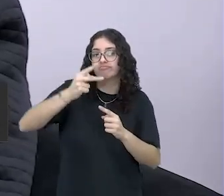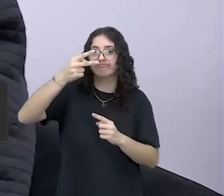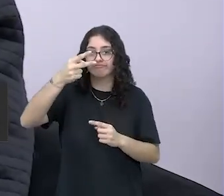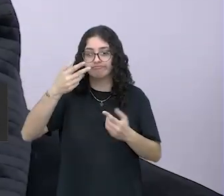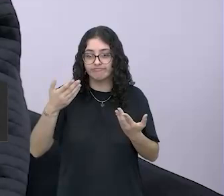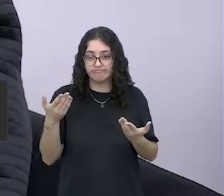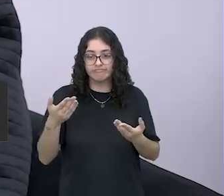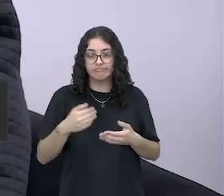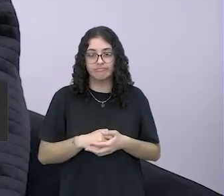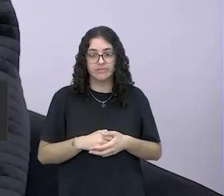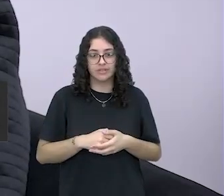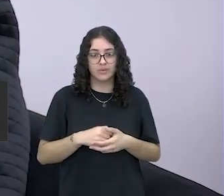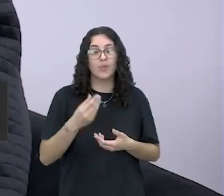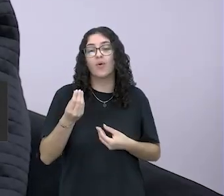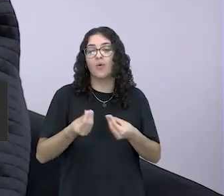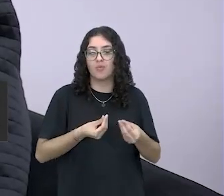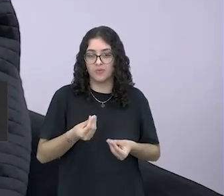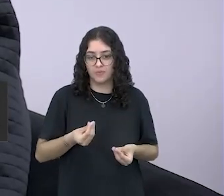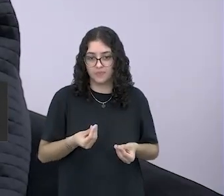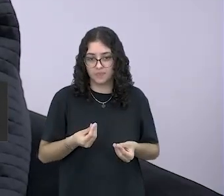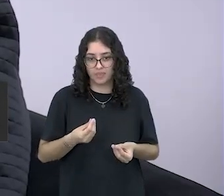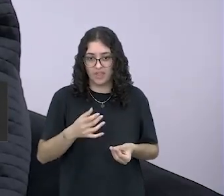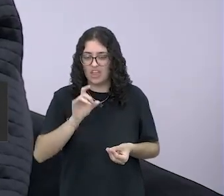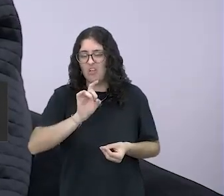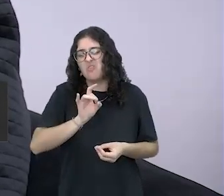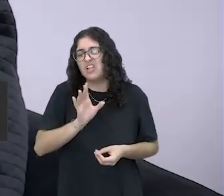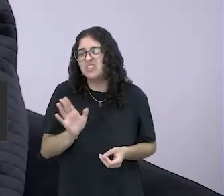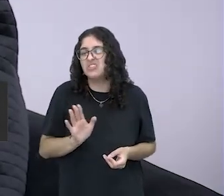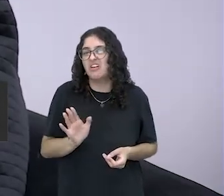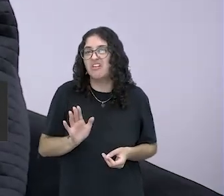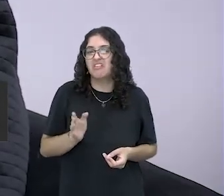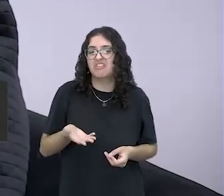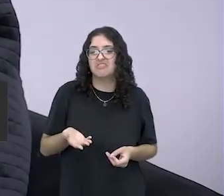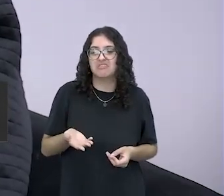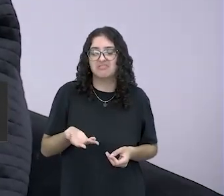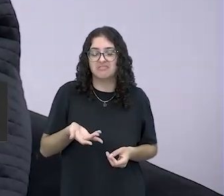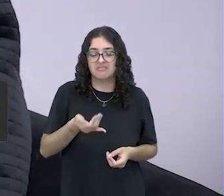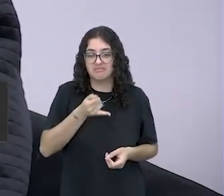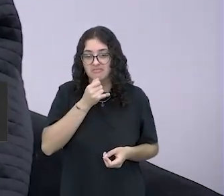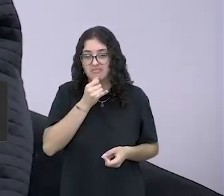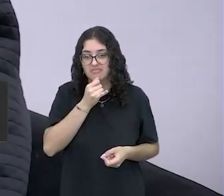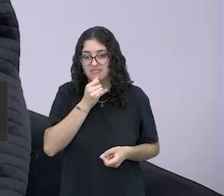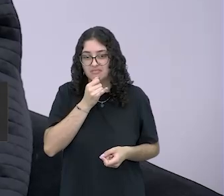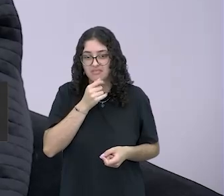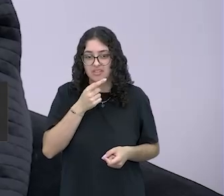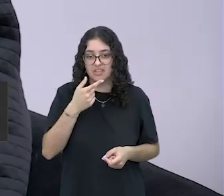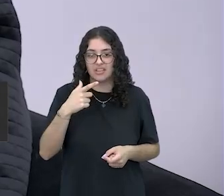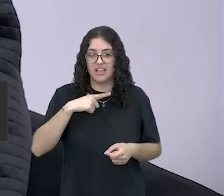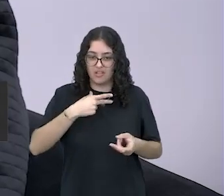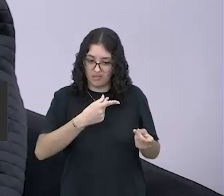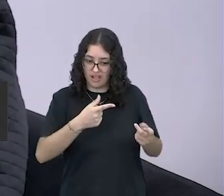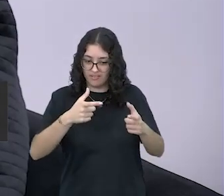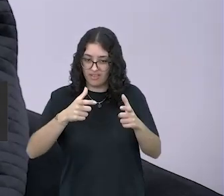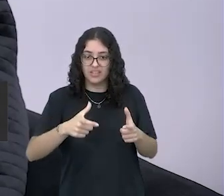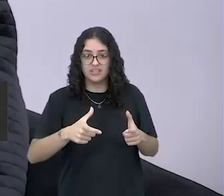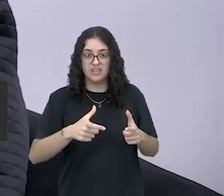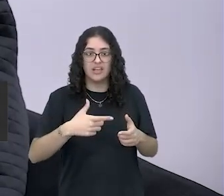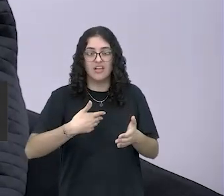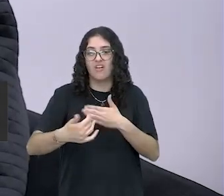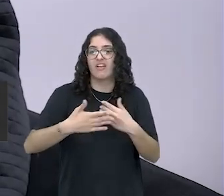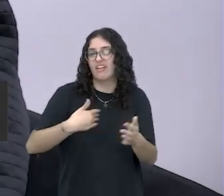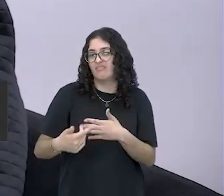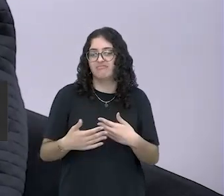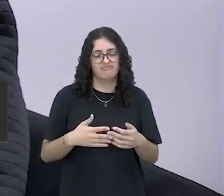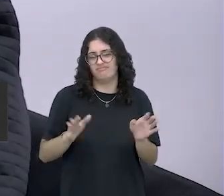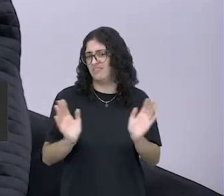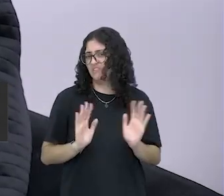muito, pouco lucro. Então, não é assim, simplesmente, ou porque tá lá, tem uma banquinha, é feito de qualquer jeito.